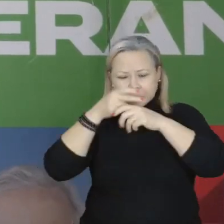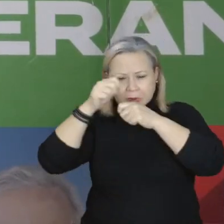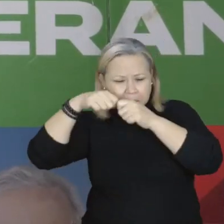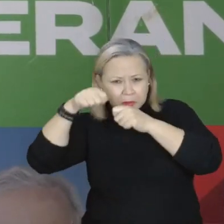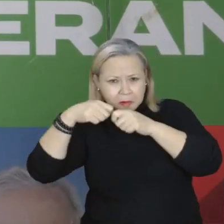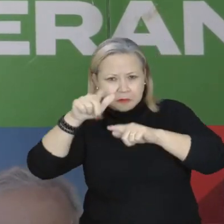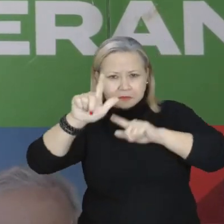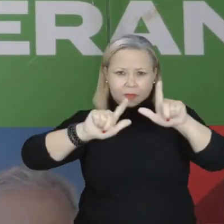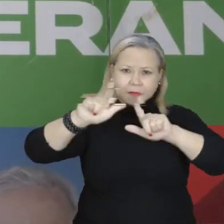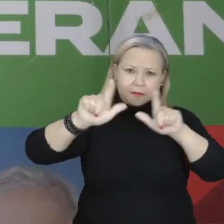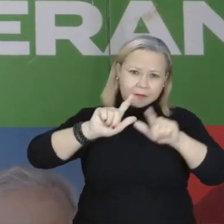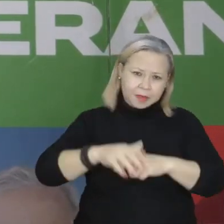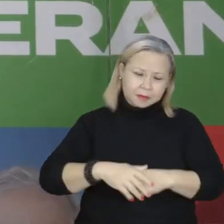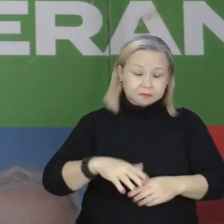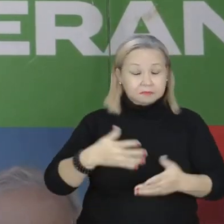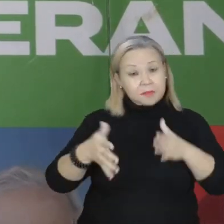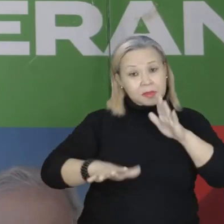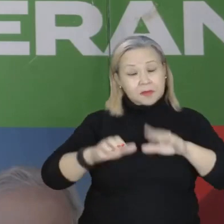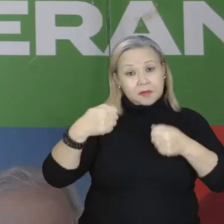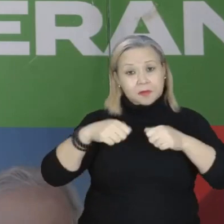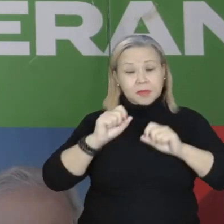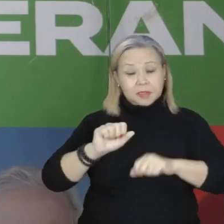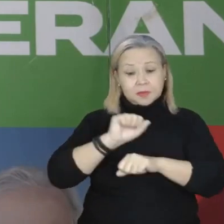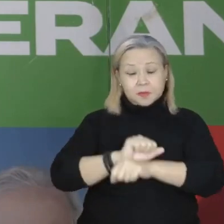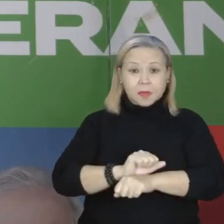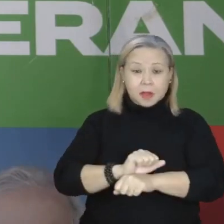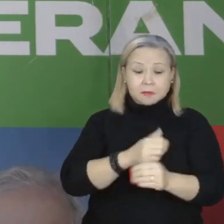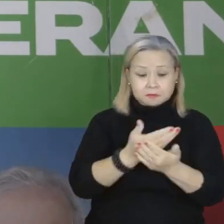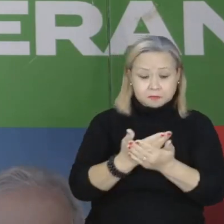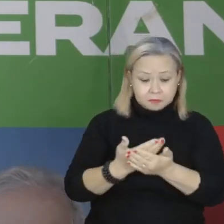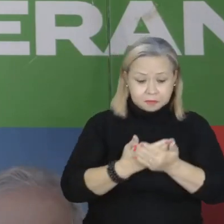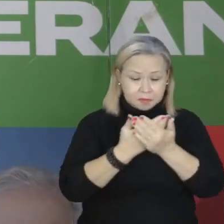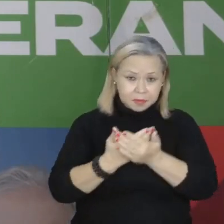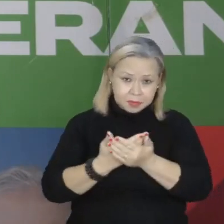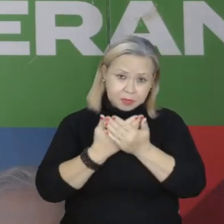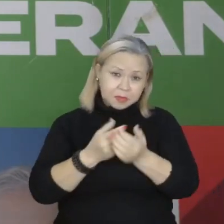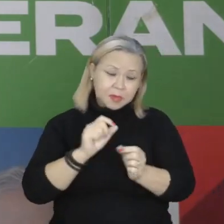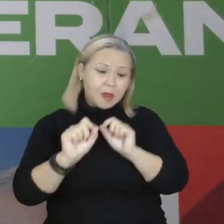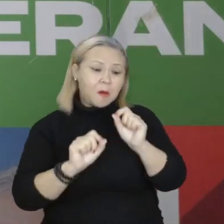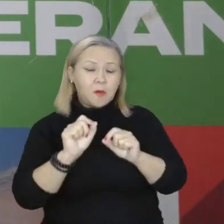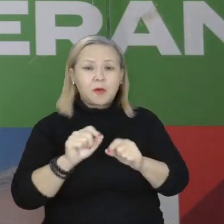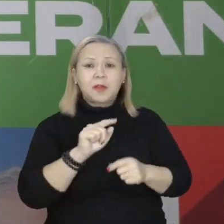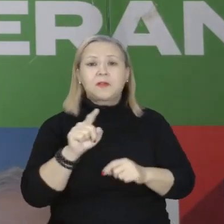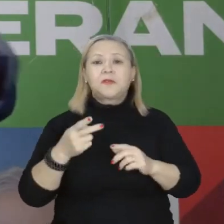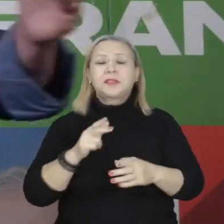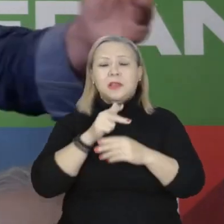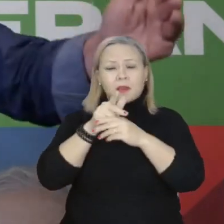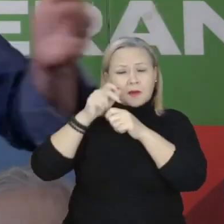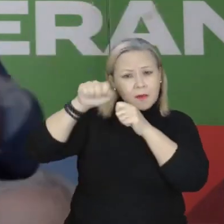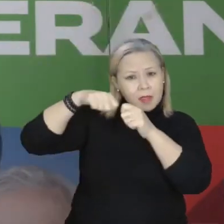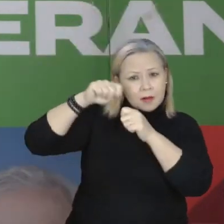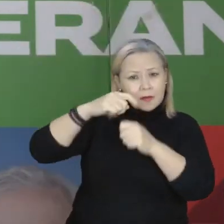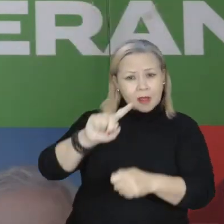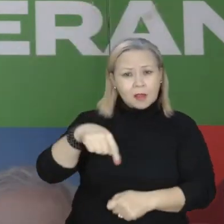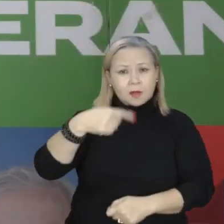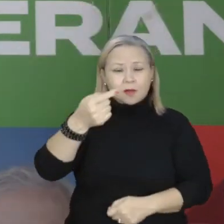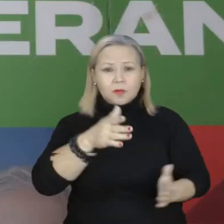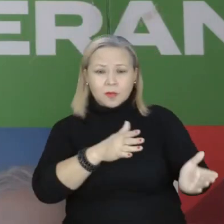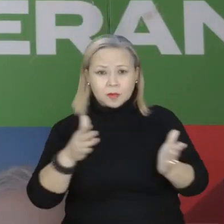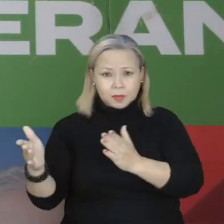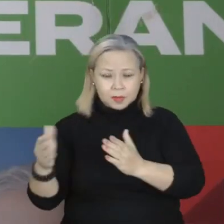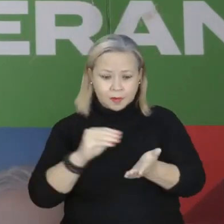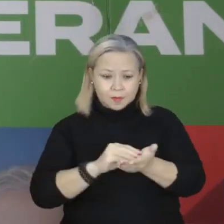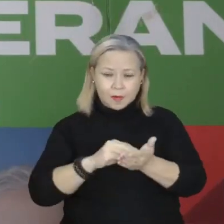televisão. De vez em quando, você tem que parar para estudar, sabe, o que, que você vai gravar para os próximos períodos. Falta uma